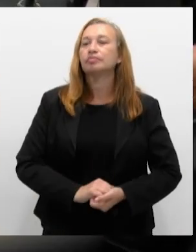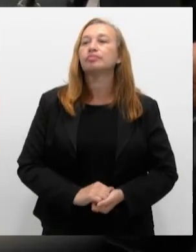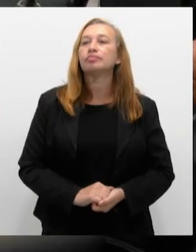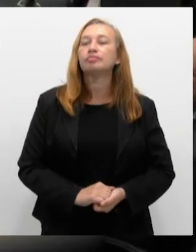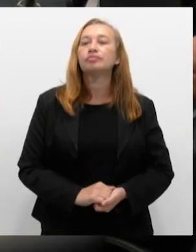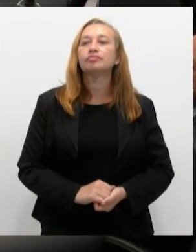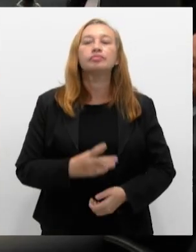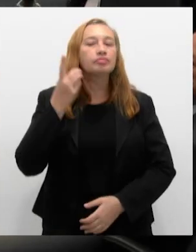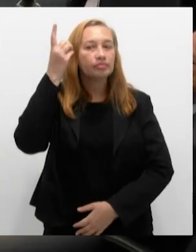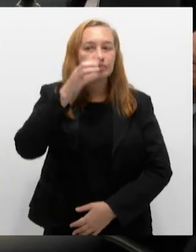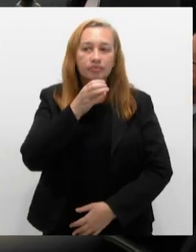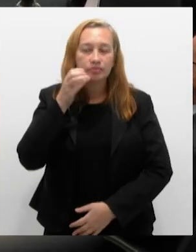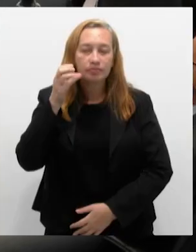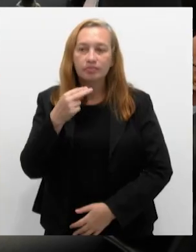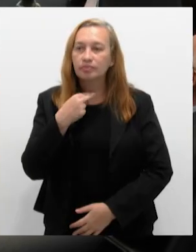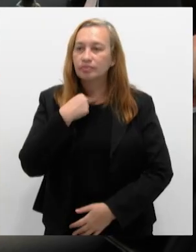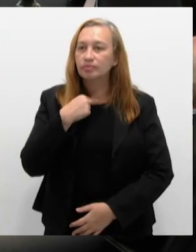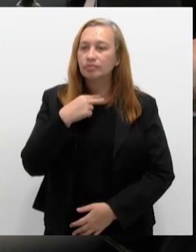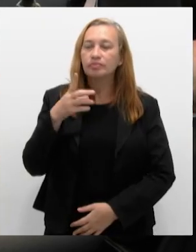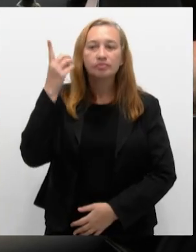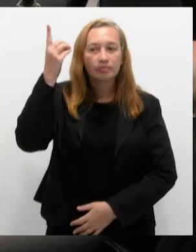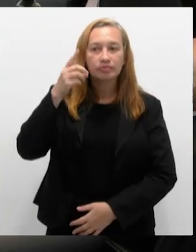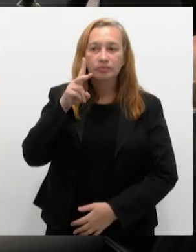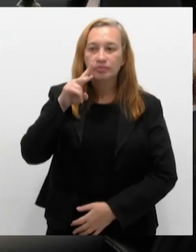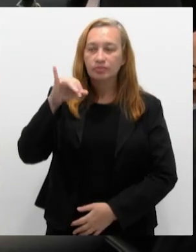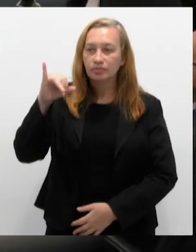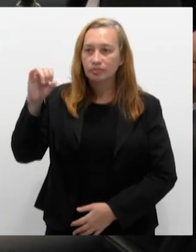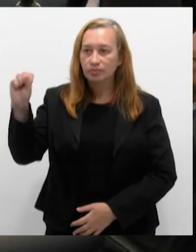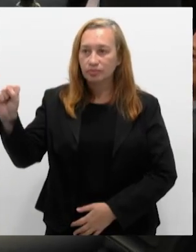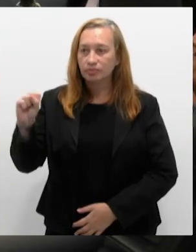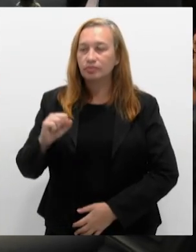Deputada Célia não pode. Deputado Vinícius Cozolino.